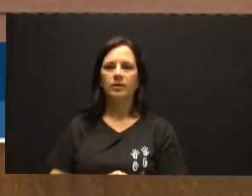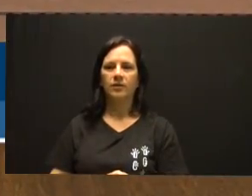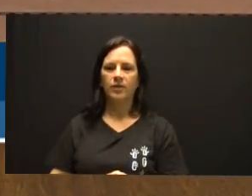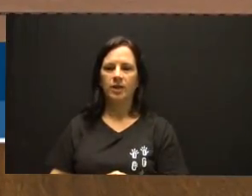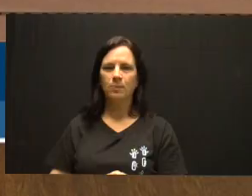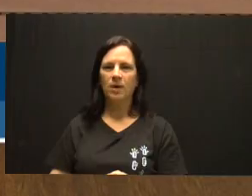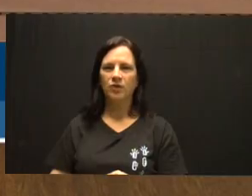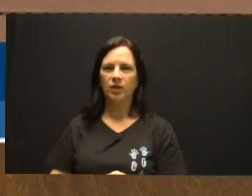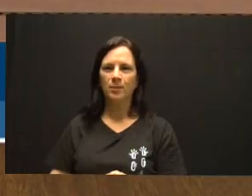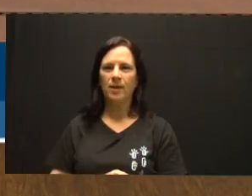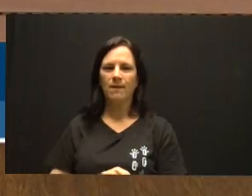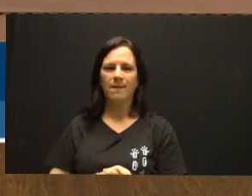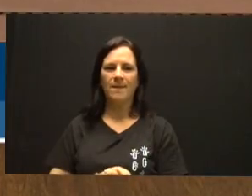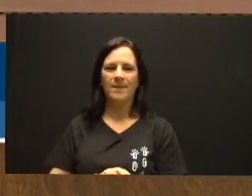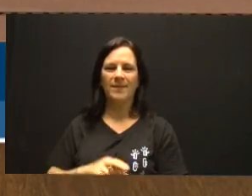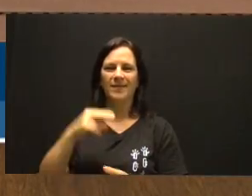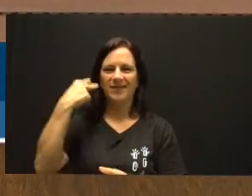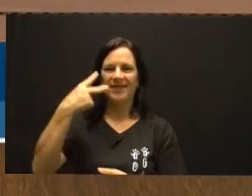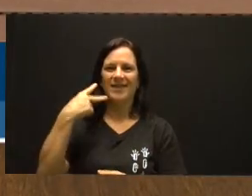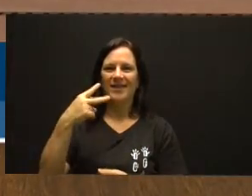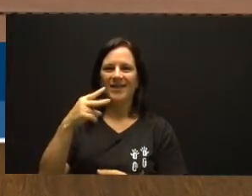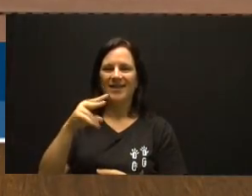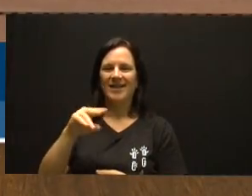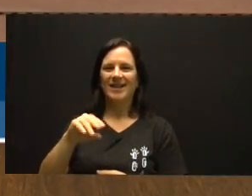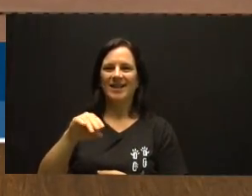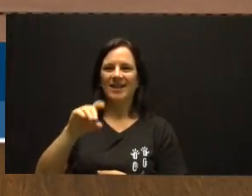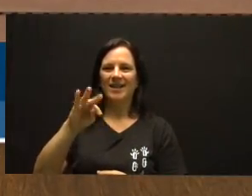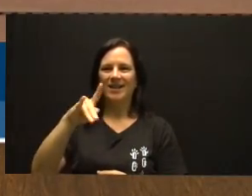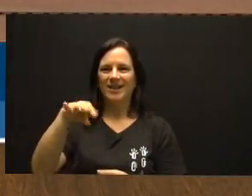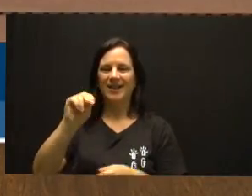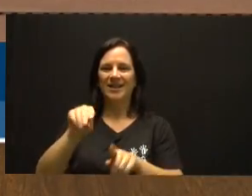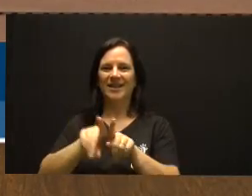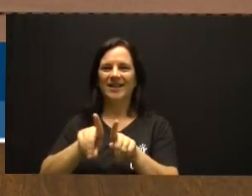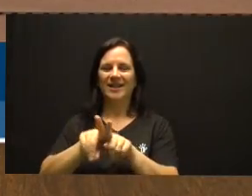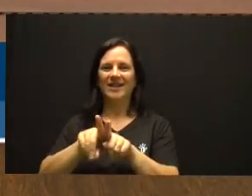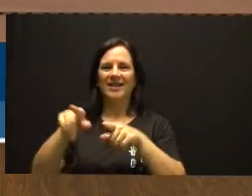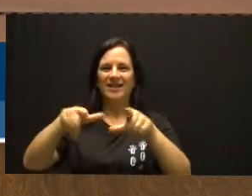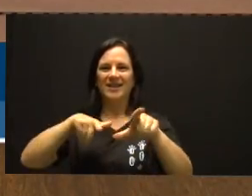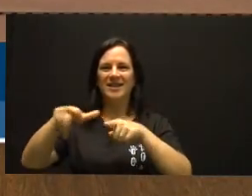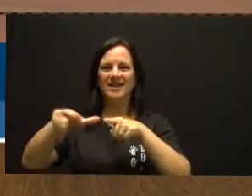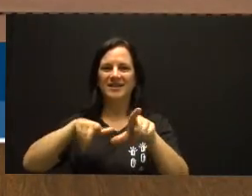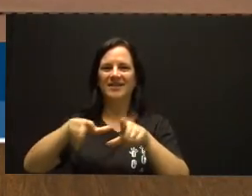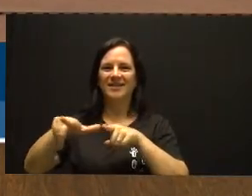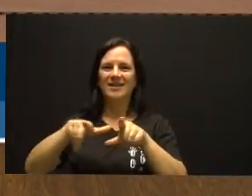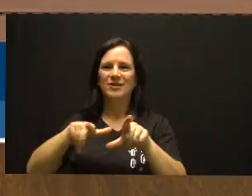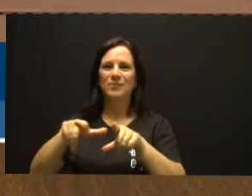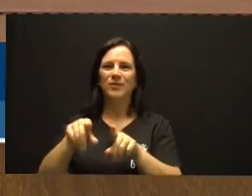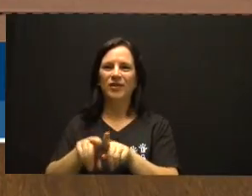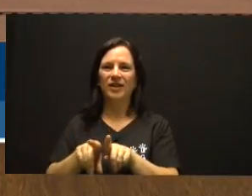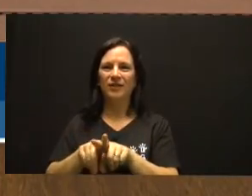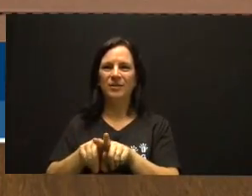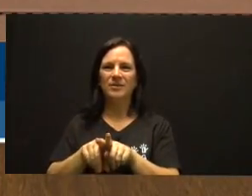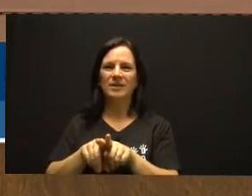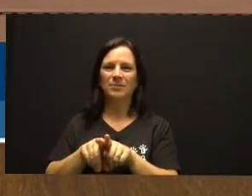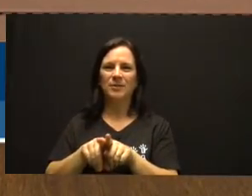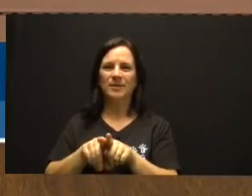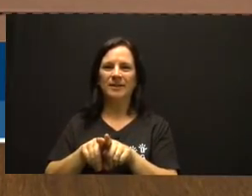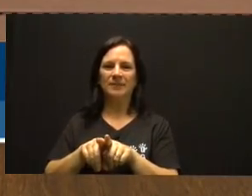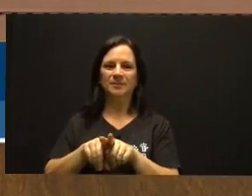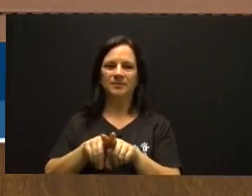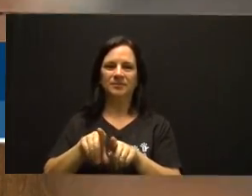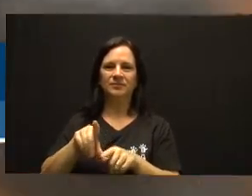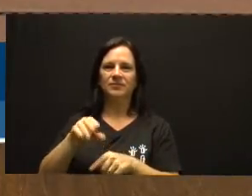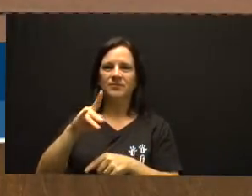E vista que o vereador Toninho Vieira terminou o tempo regimental de apresentação de trabalhos, o próximo inscrito, o vereador